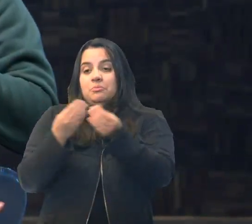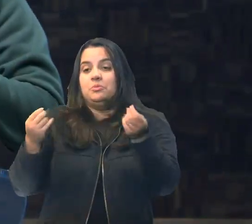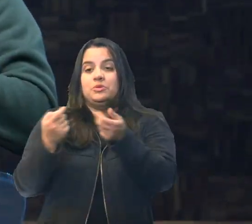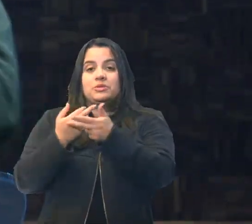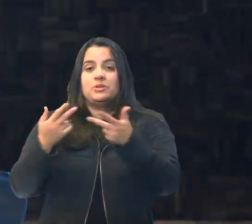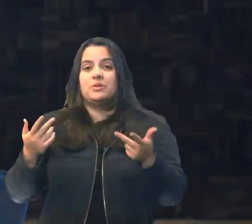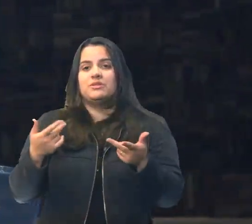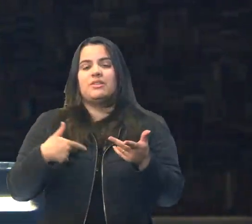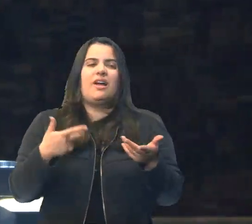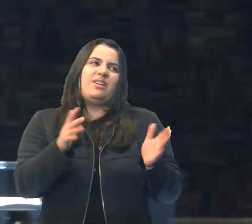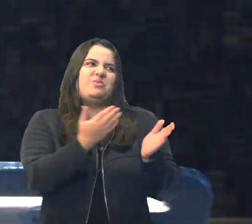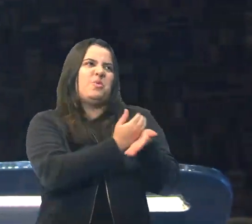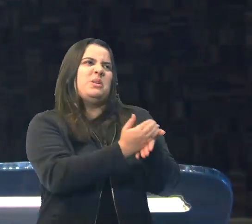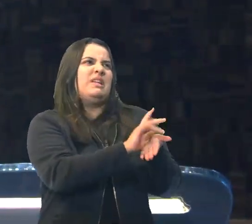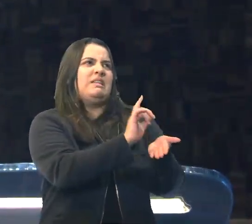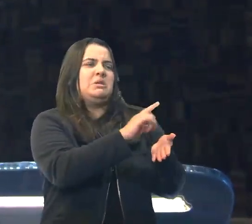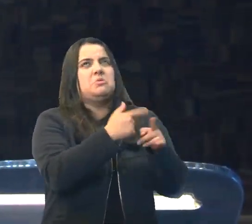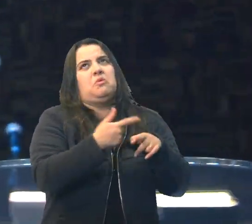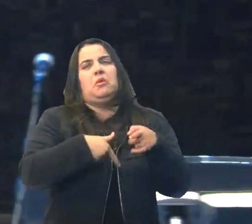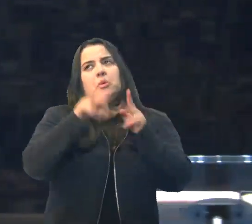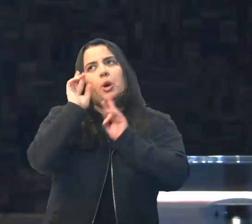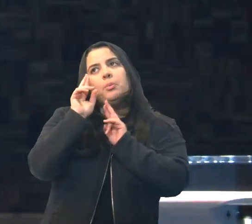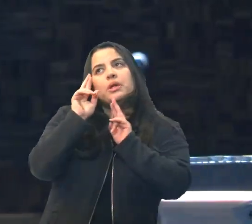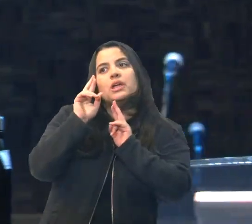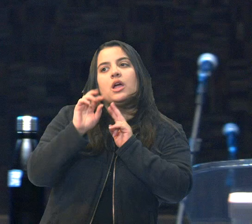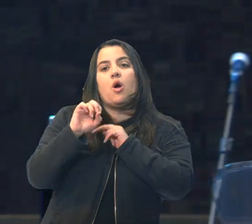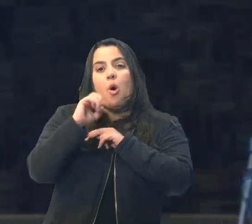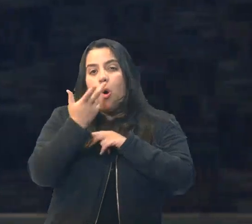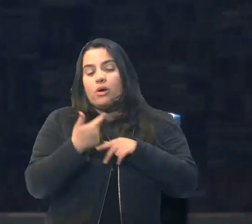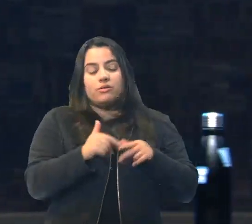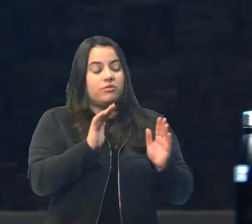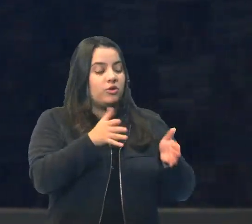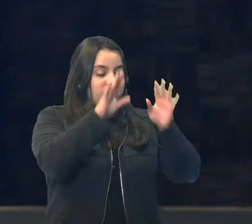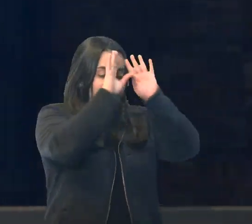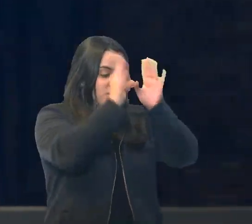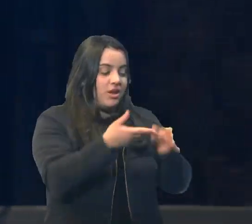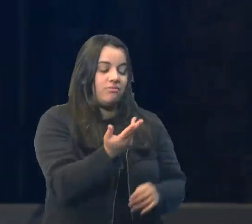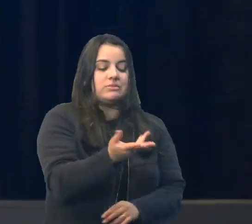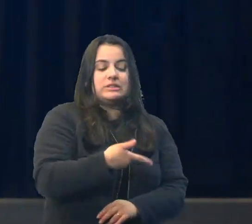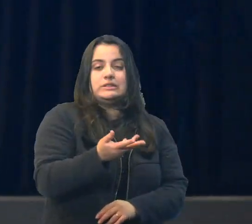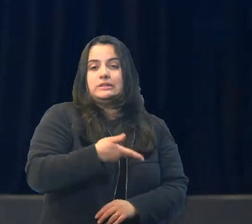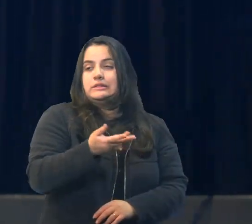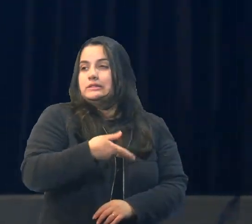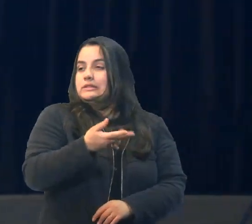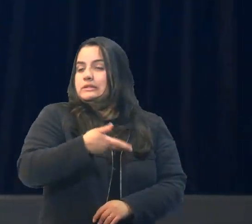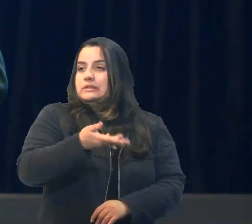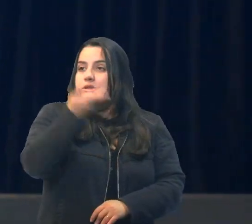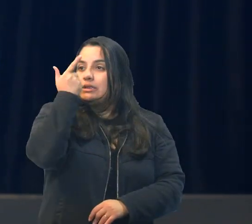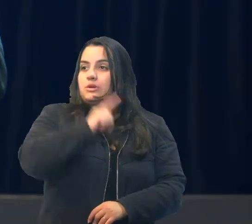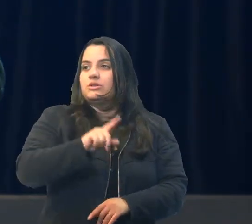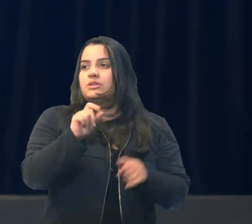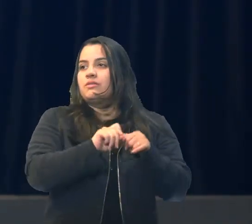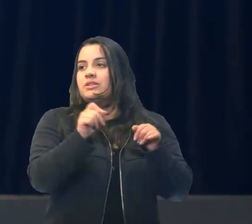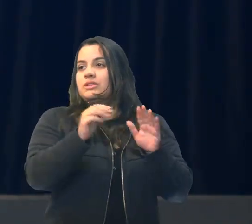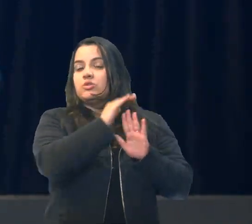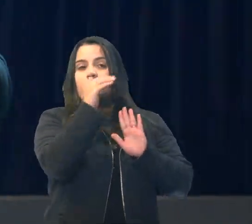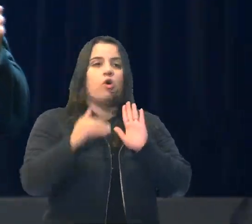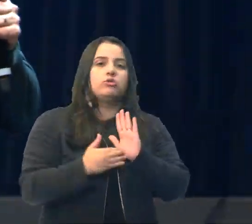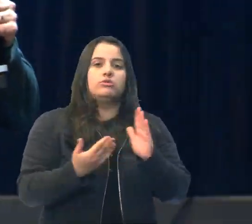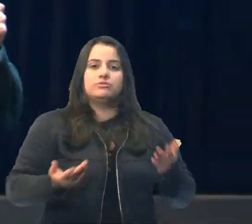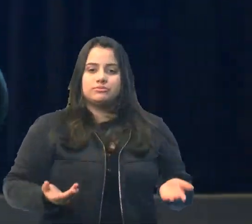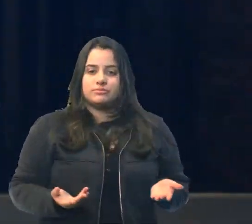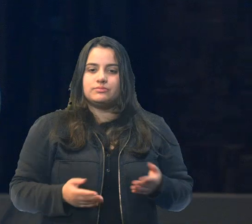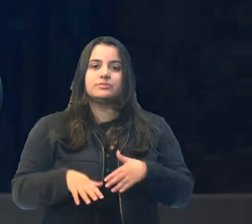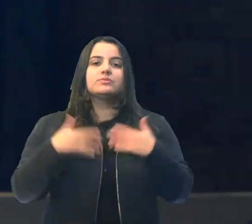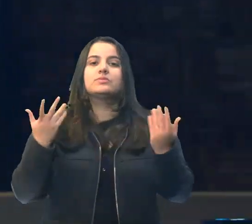nem começar, então eu vou dormir. Ou eu mergulho fundo e faço uma agenda estratosférica para dar conta da minha vida. E